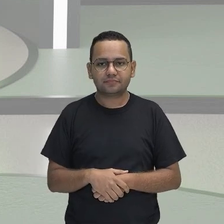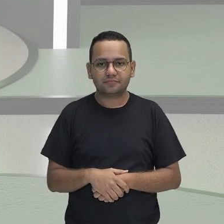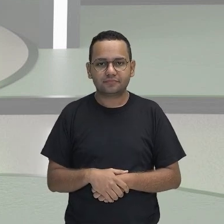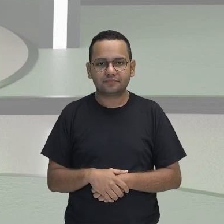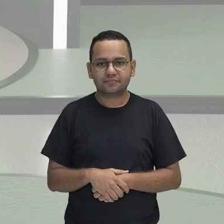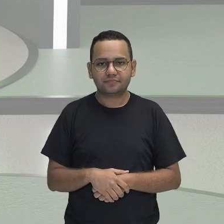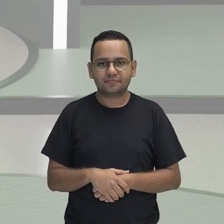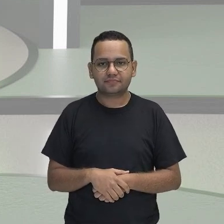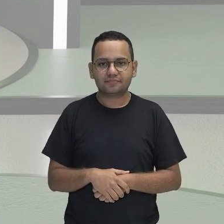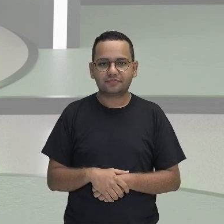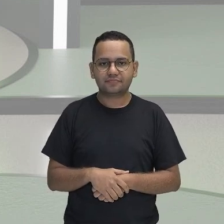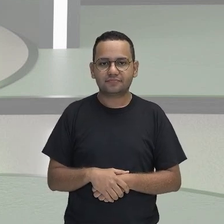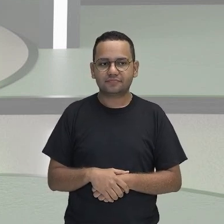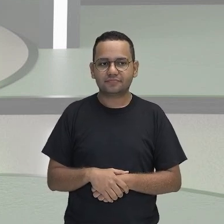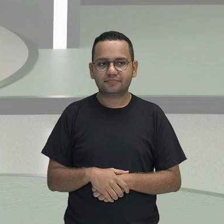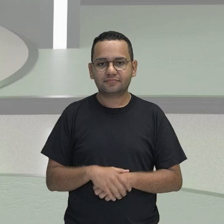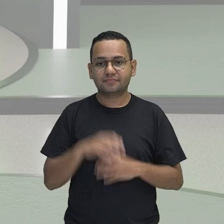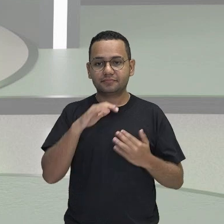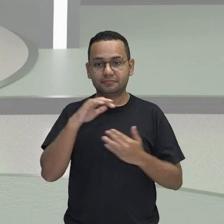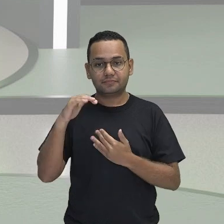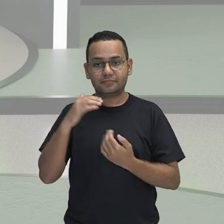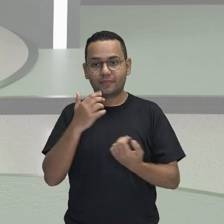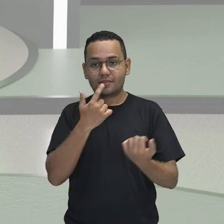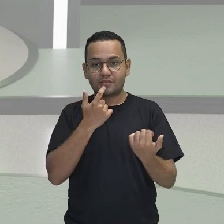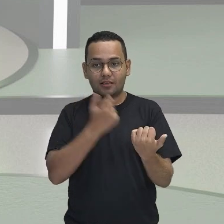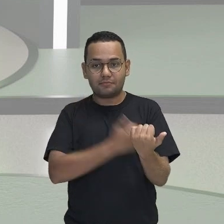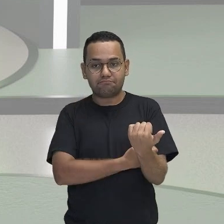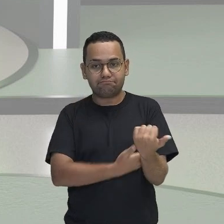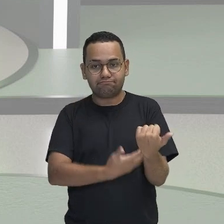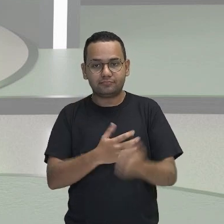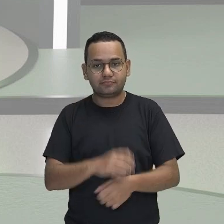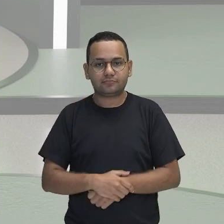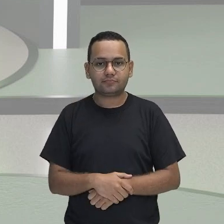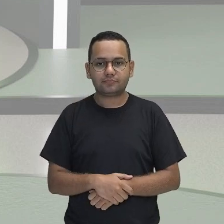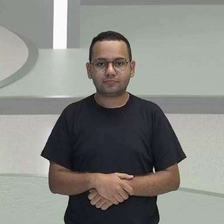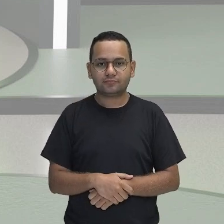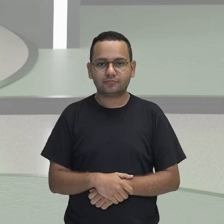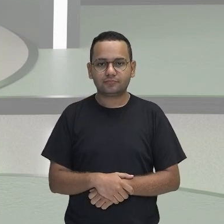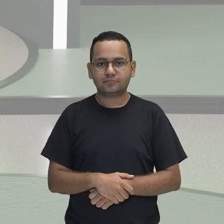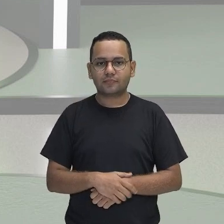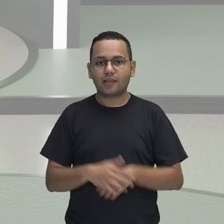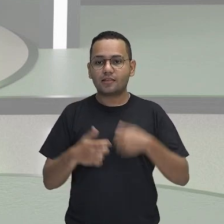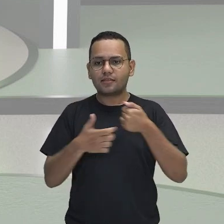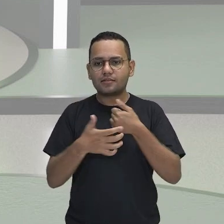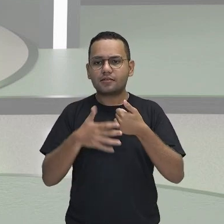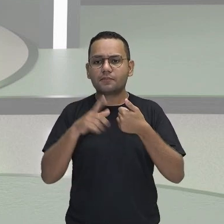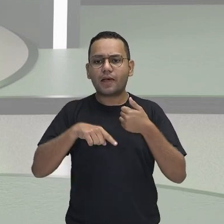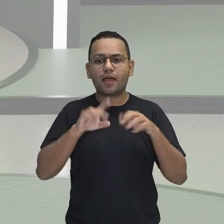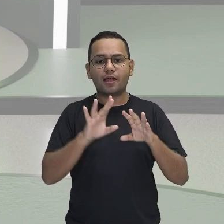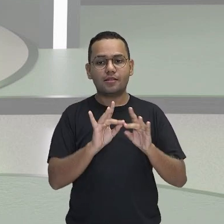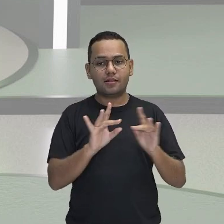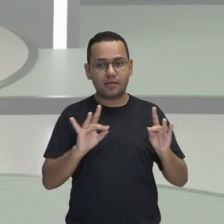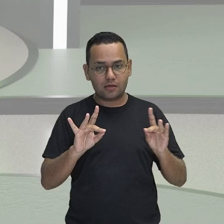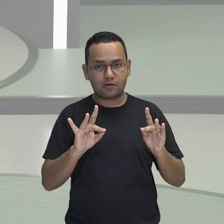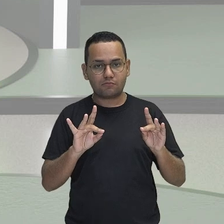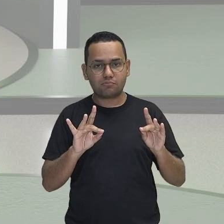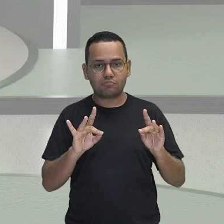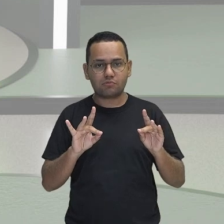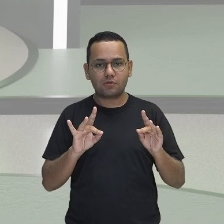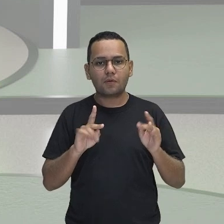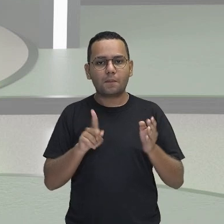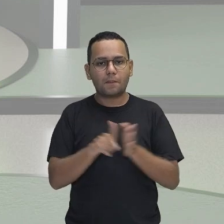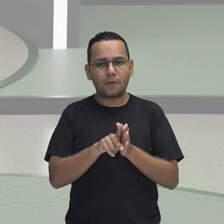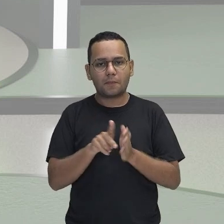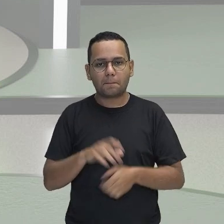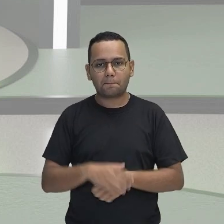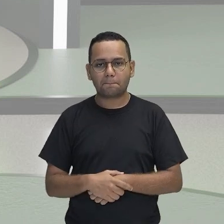Dando continuidade, o sangue é um tecido. Tecido que? Tecido conjuntivo